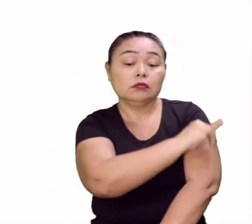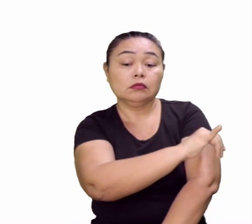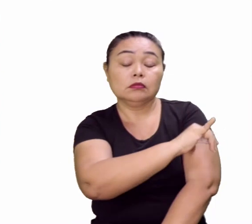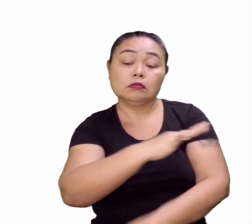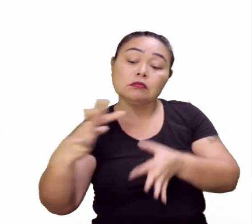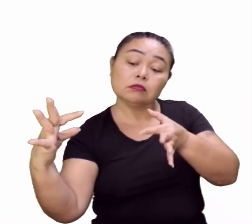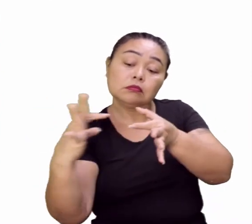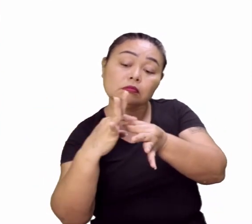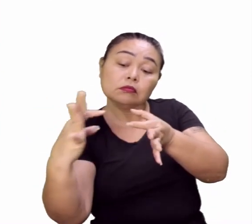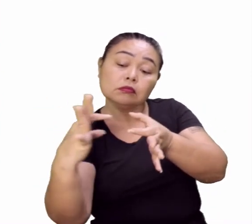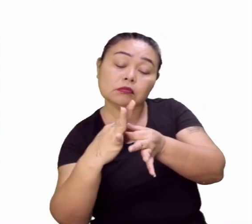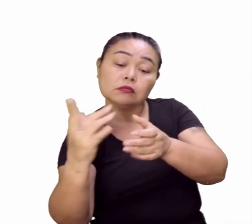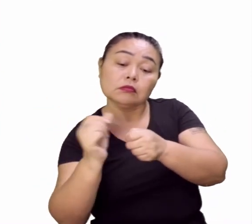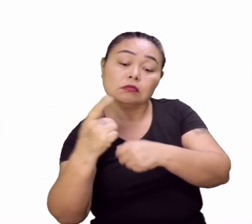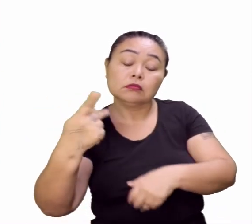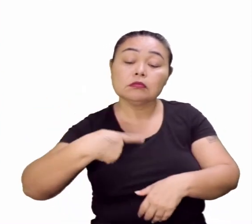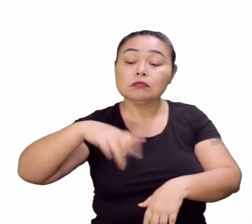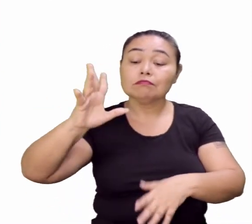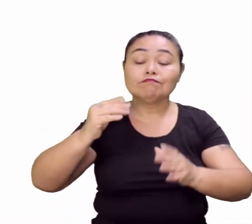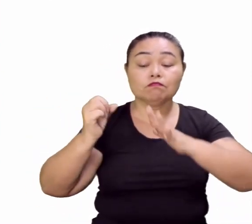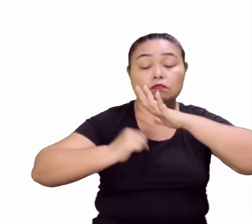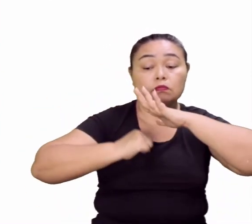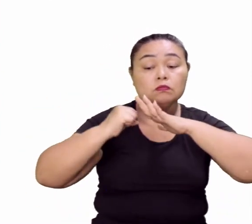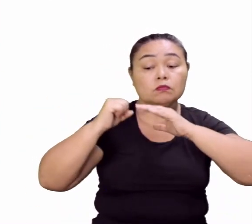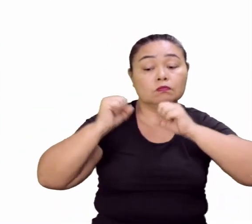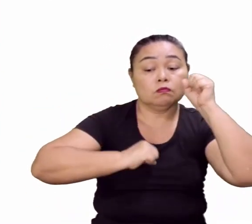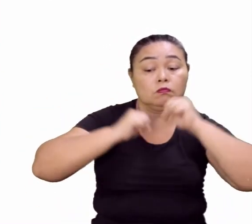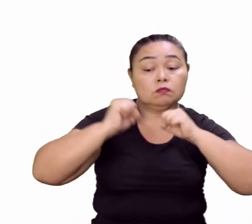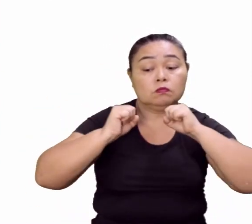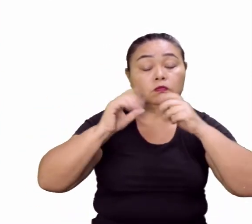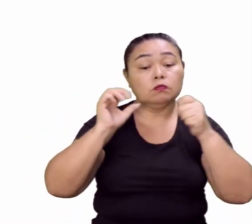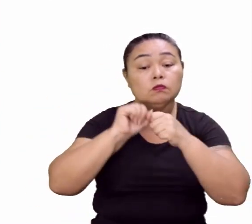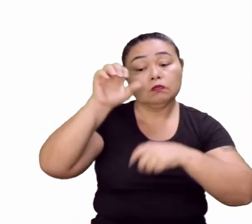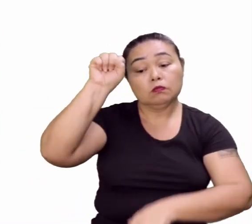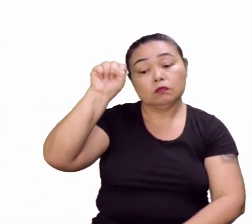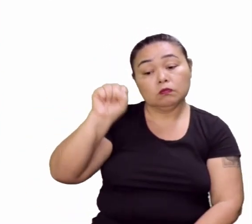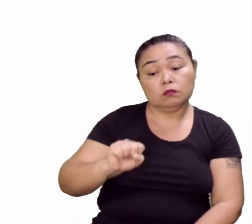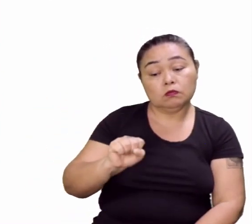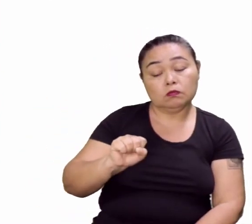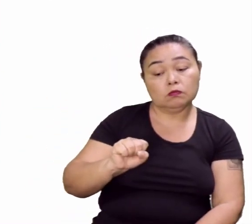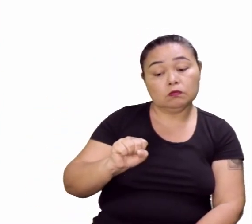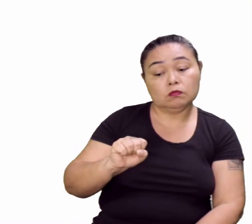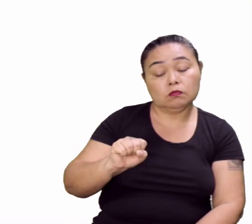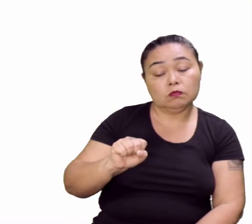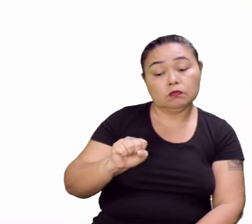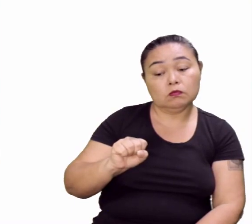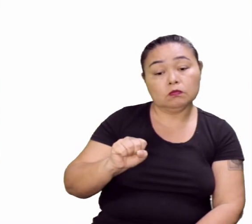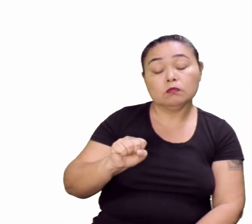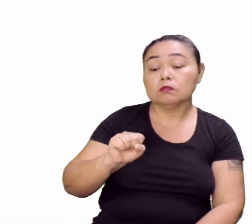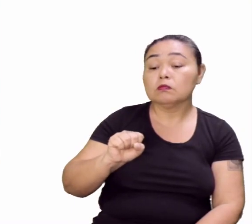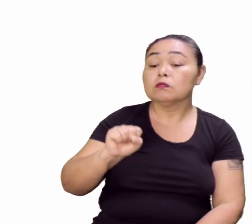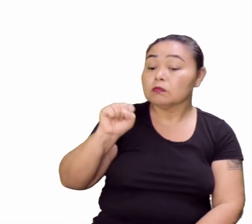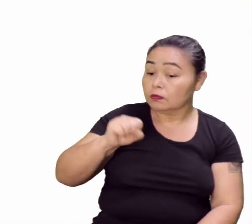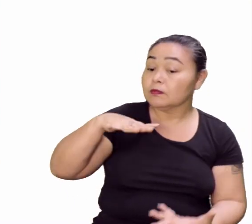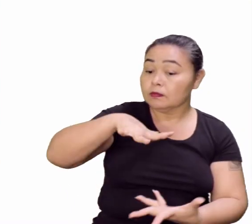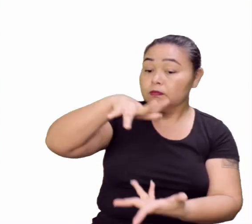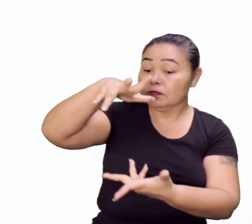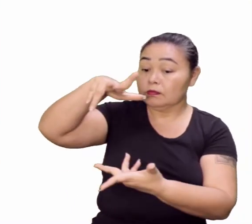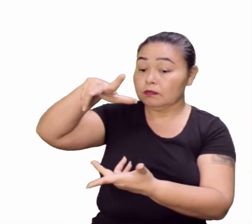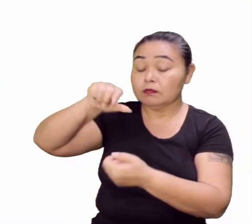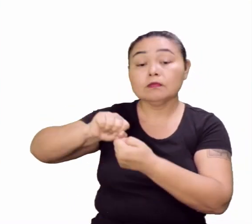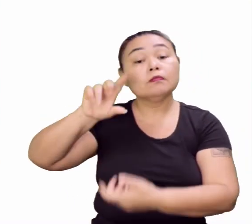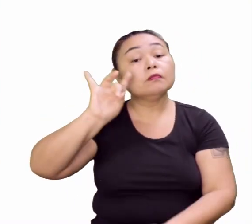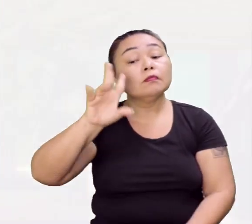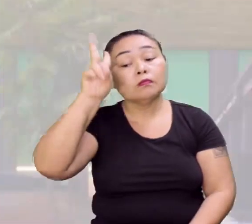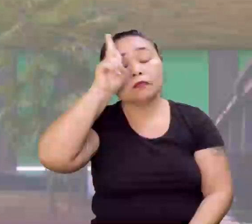eixo Rio-São Paulo, que vai ser uma das mais industrializadas do sul do planeta, né? Exatamente. Só